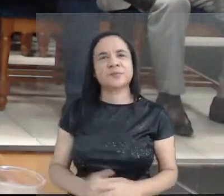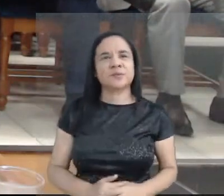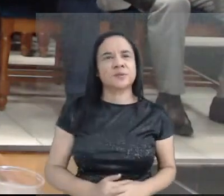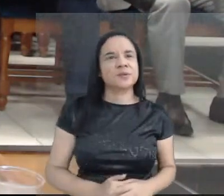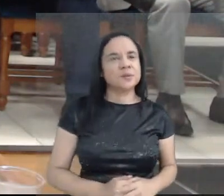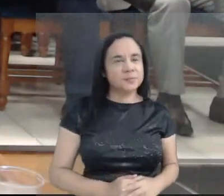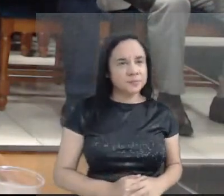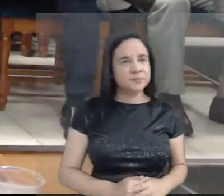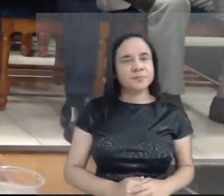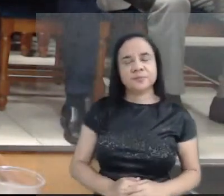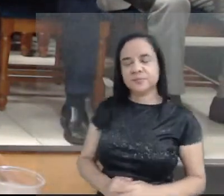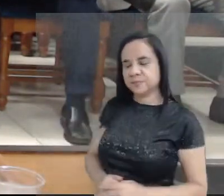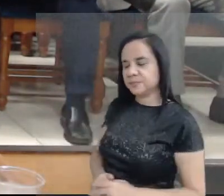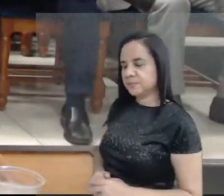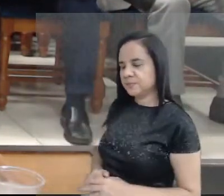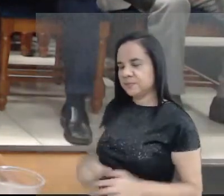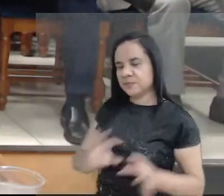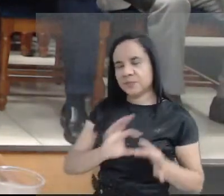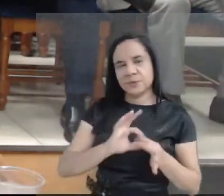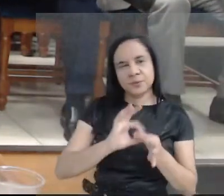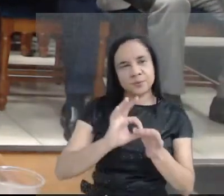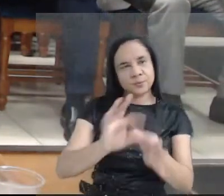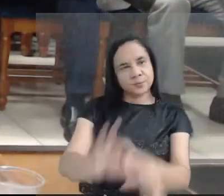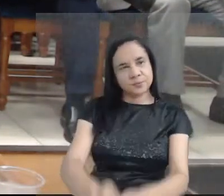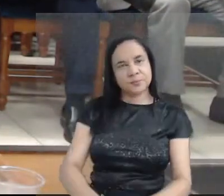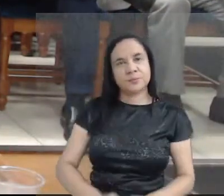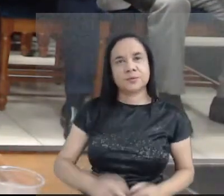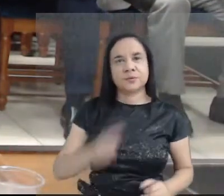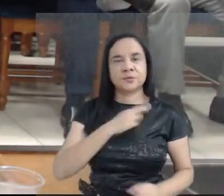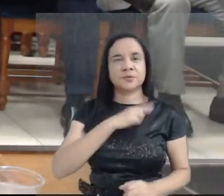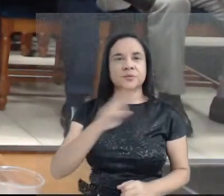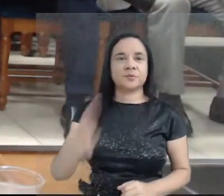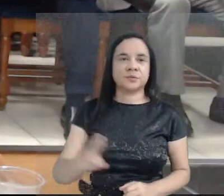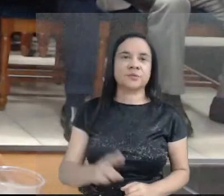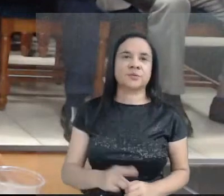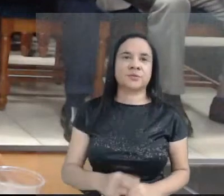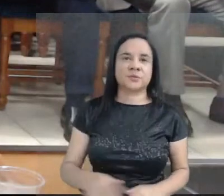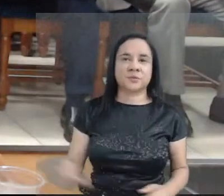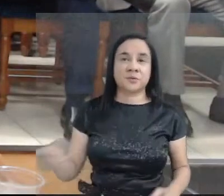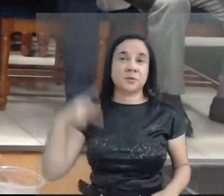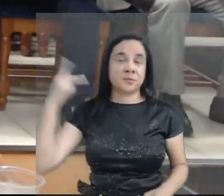tendo em vista que o contexto religioso se politizou,